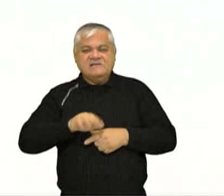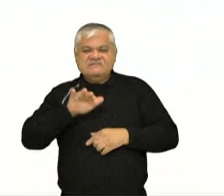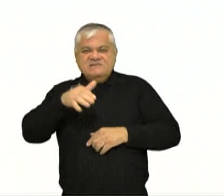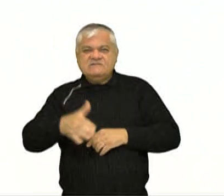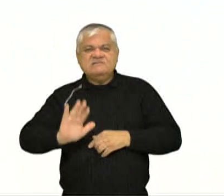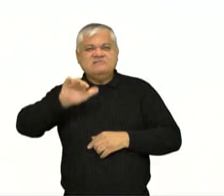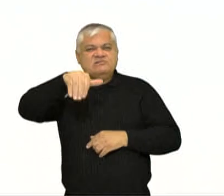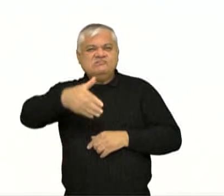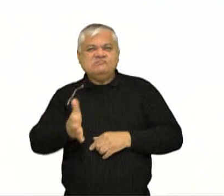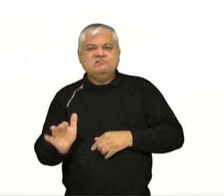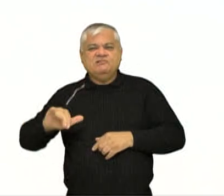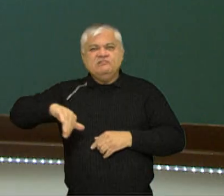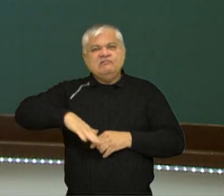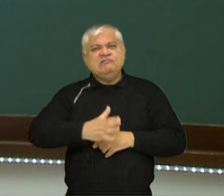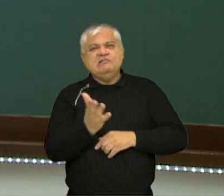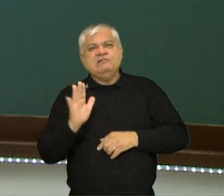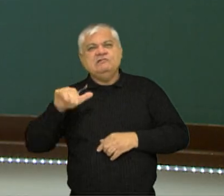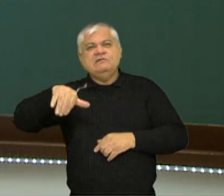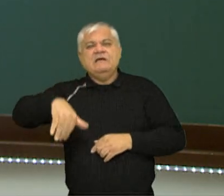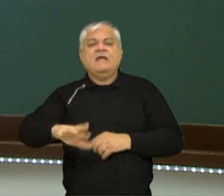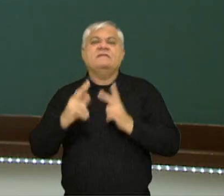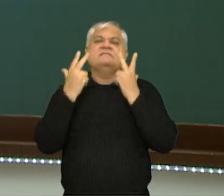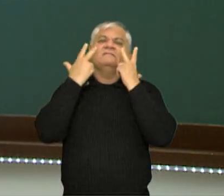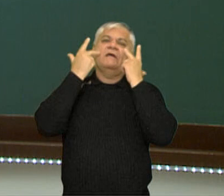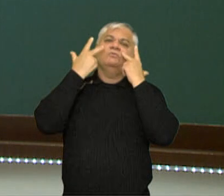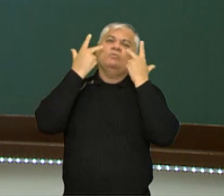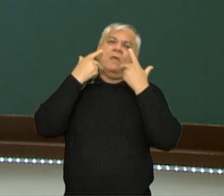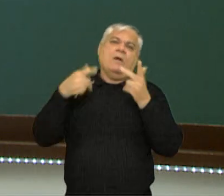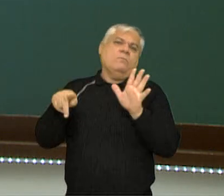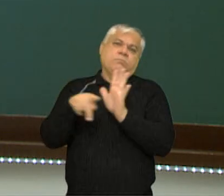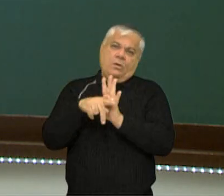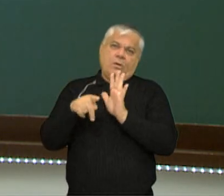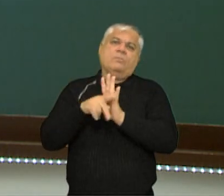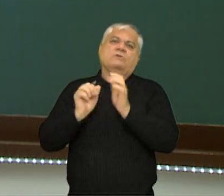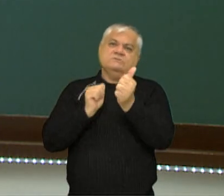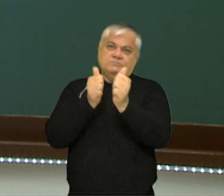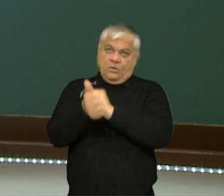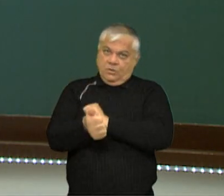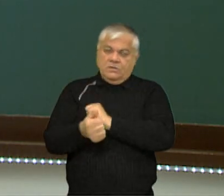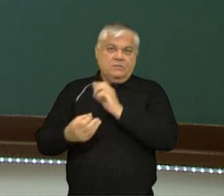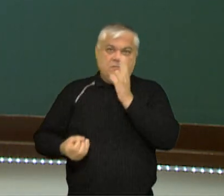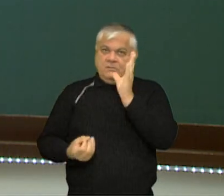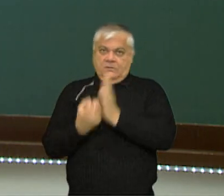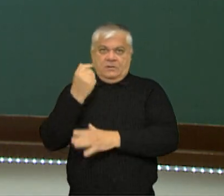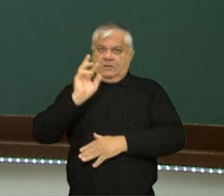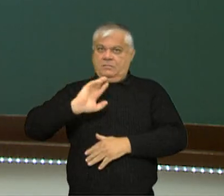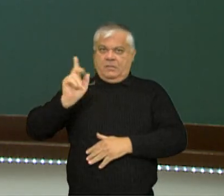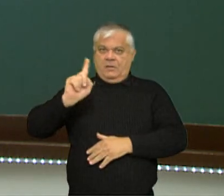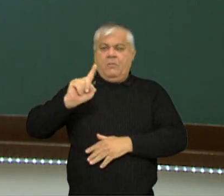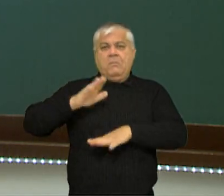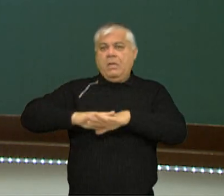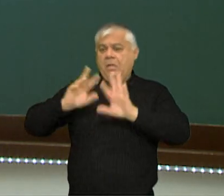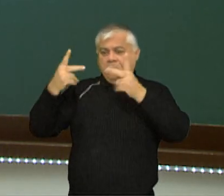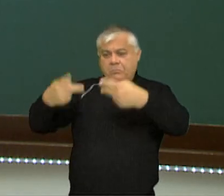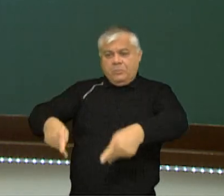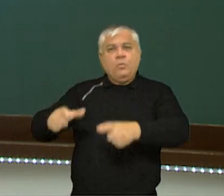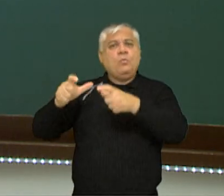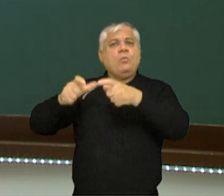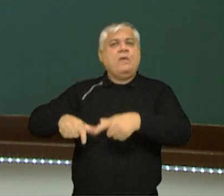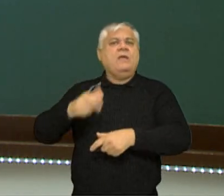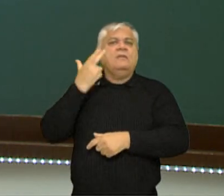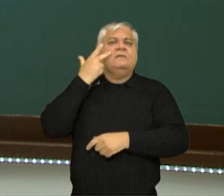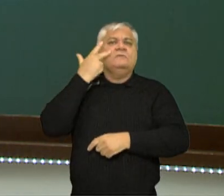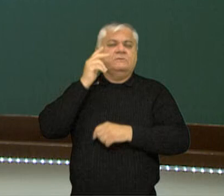irregularidades e obstáculos são naturais do percurso, não são criadas, tá certo? Ele é praticado